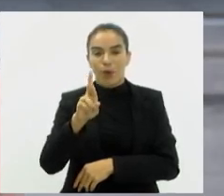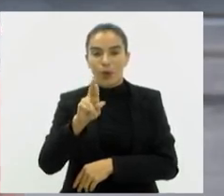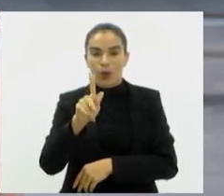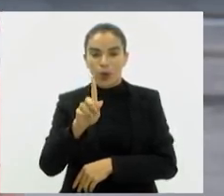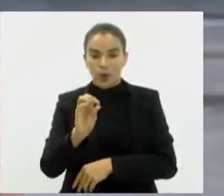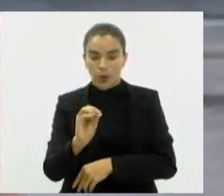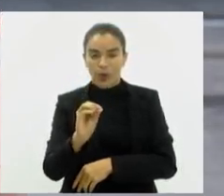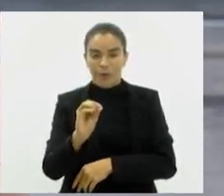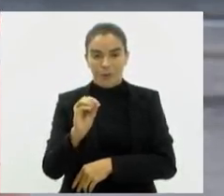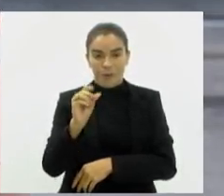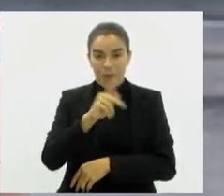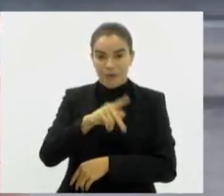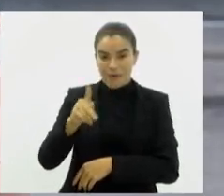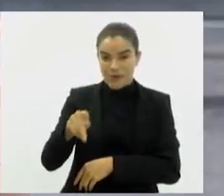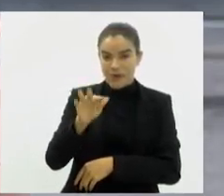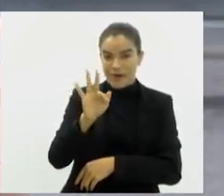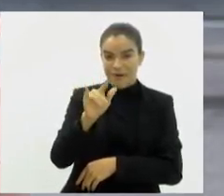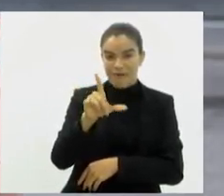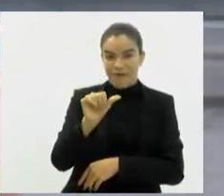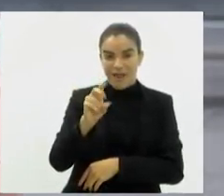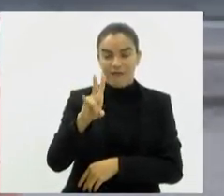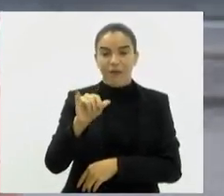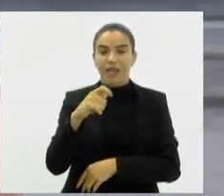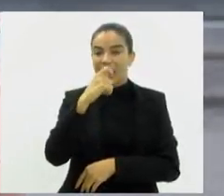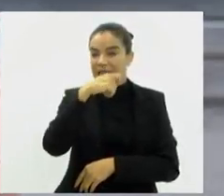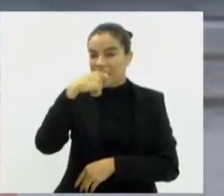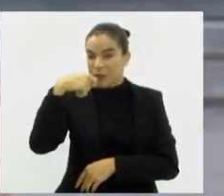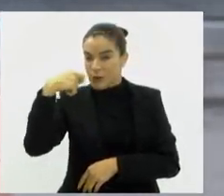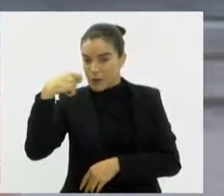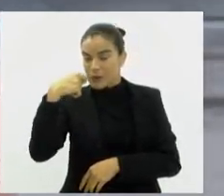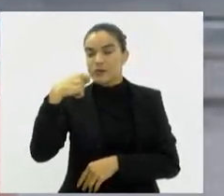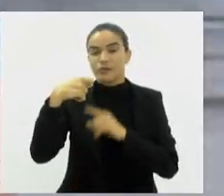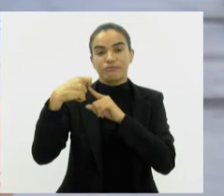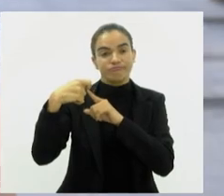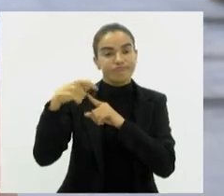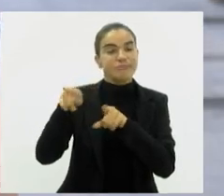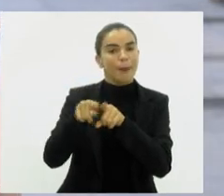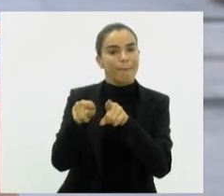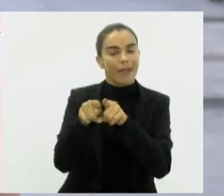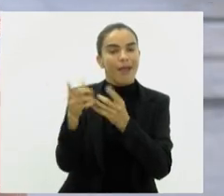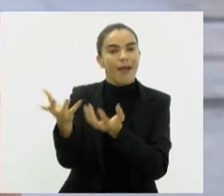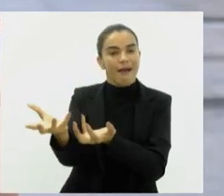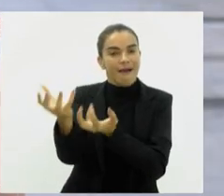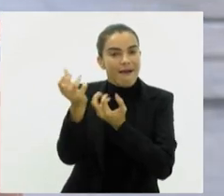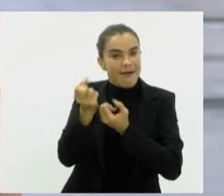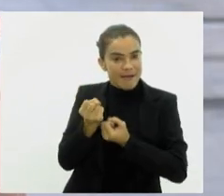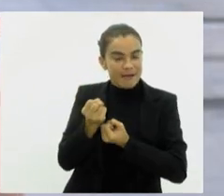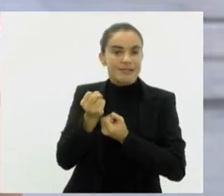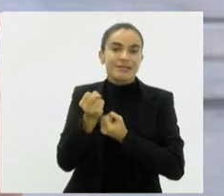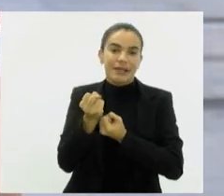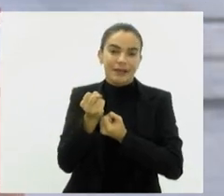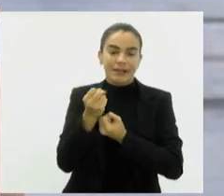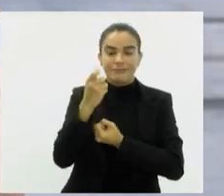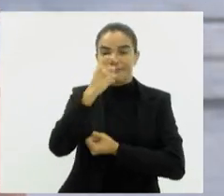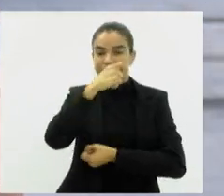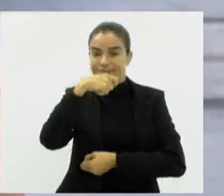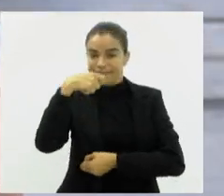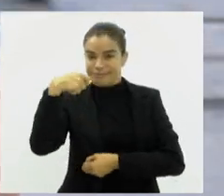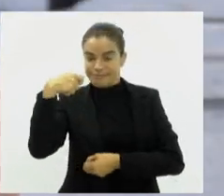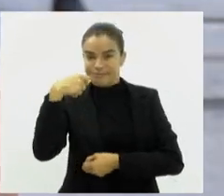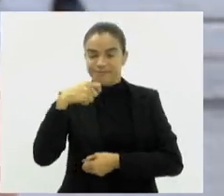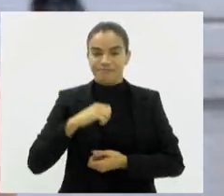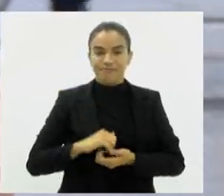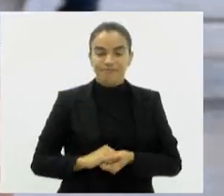Bruna Lavinas, que é professora de odontologia, acaba recebendo os nossos pacientes para tratamento odontológico, assim